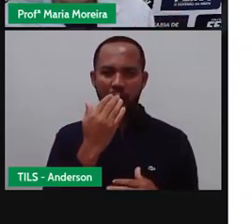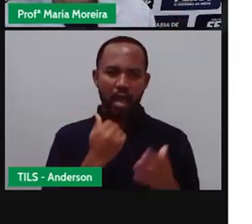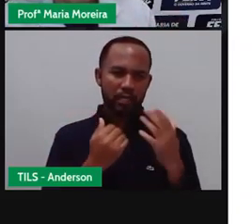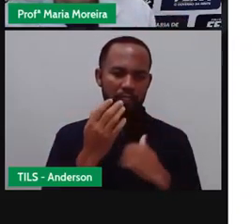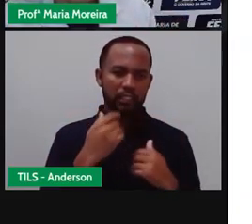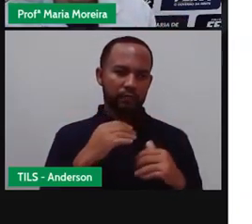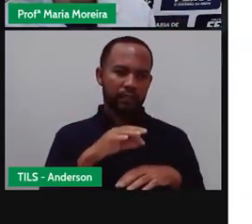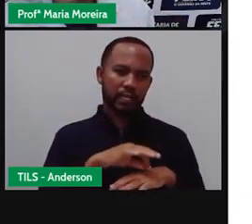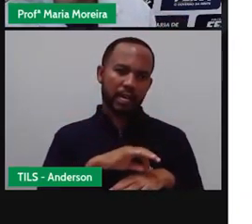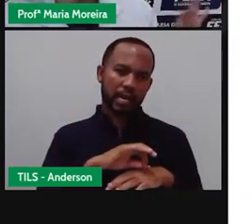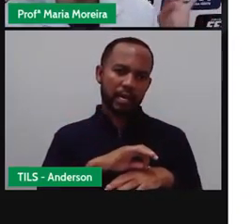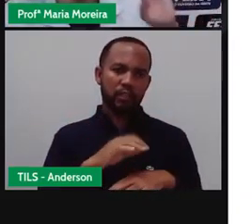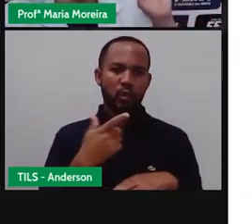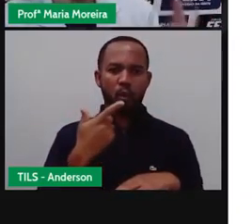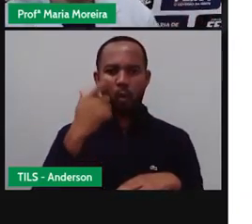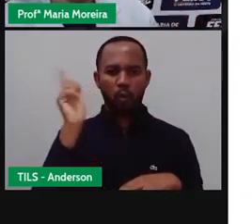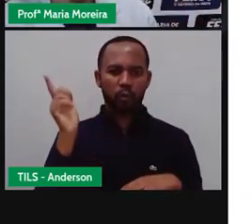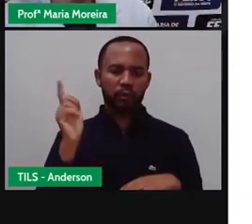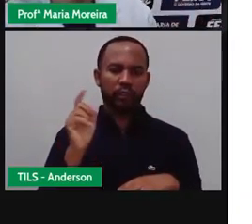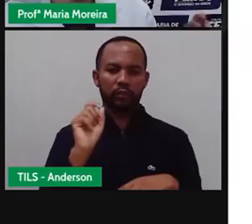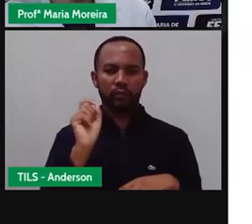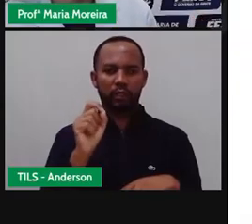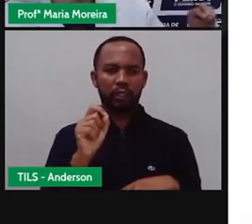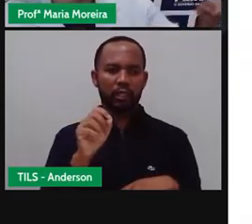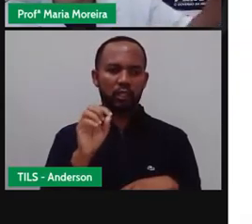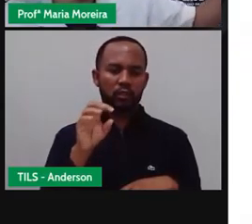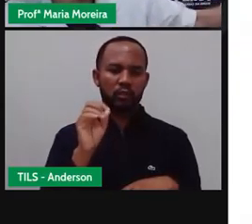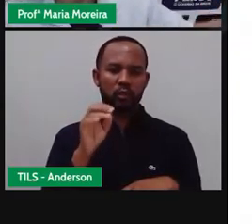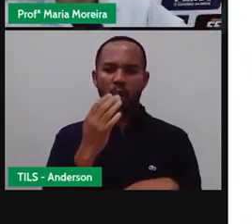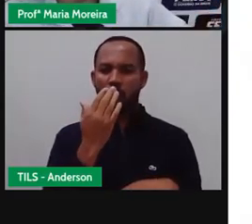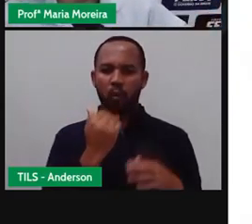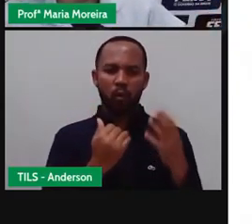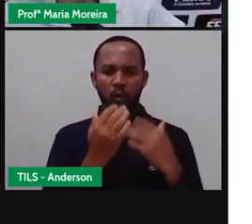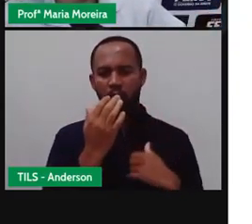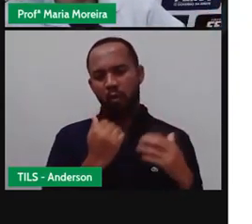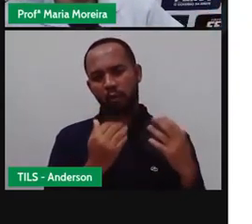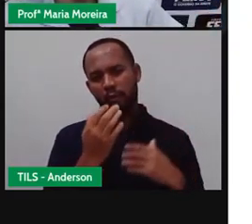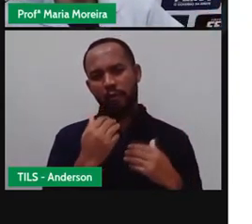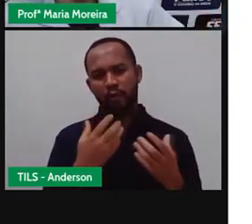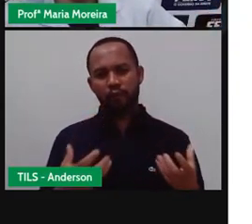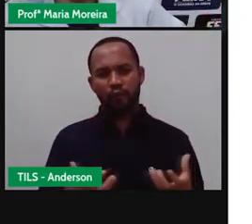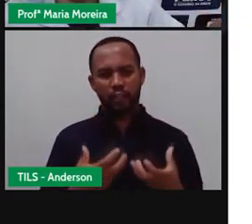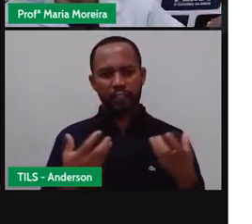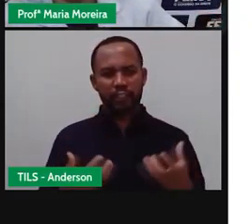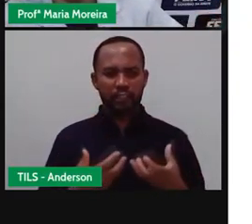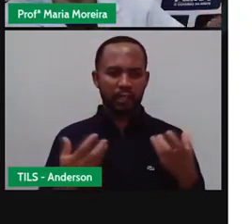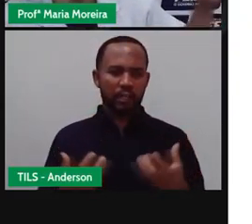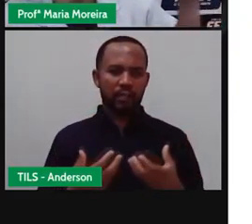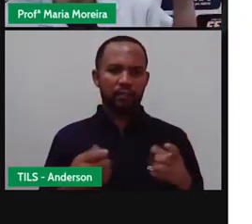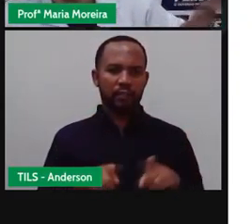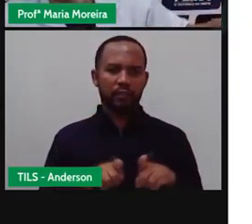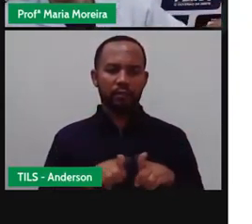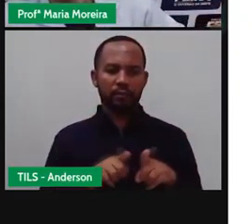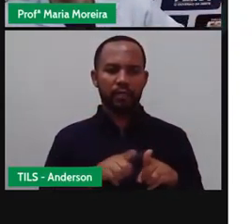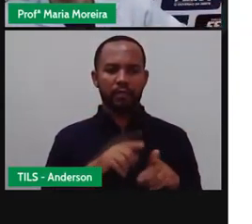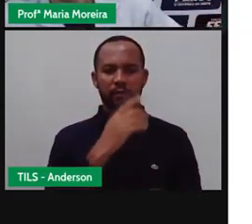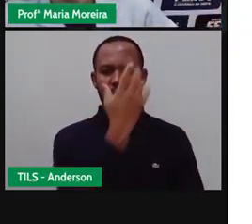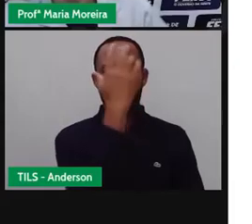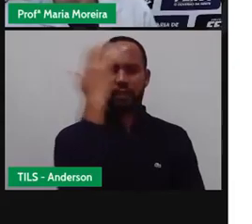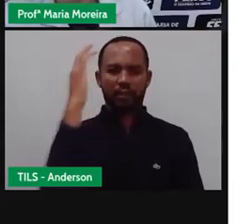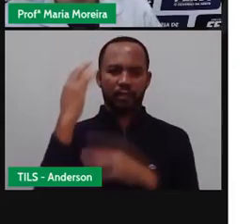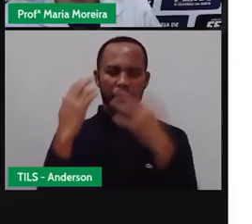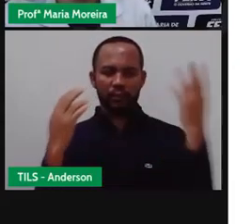Comem carne. Outras são herbívoras, que são o quê? As que comem o quê? Vegetais, né? Folhas, plantas,